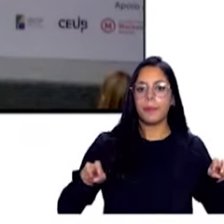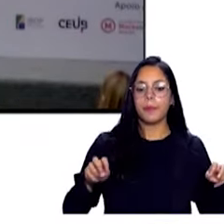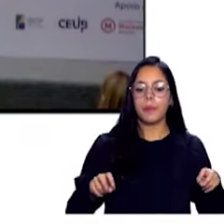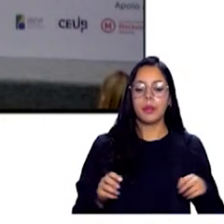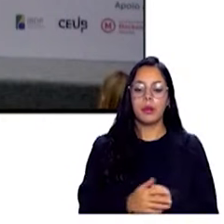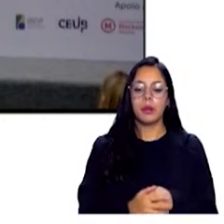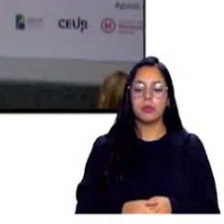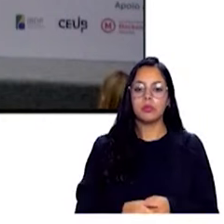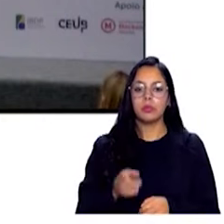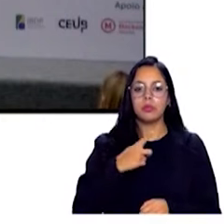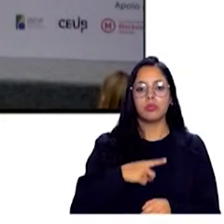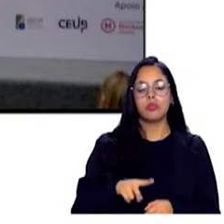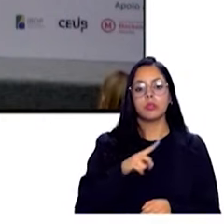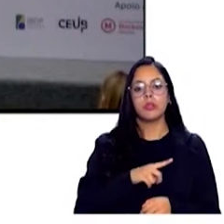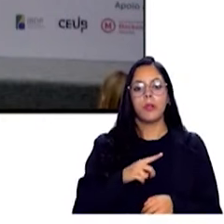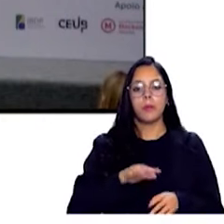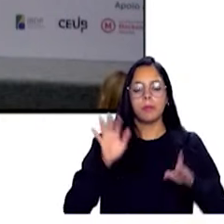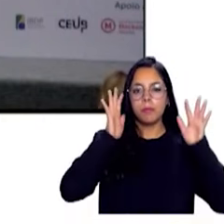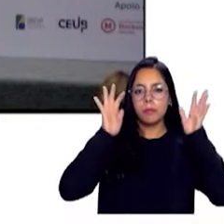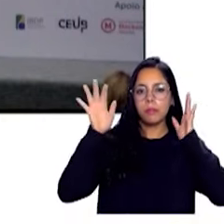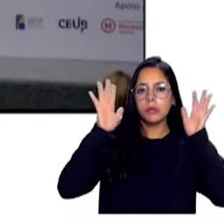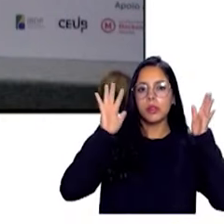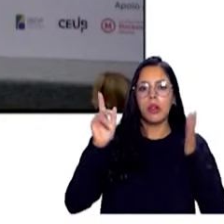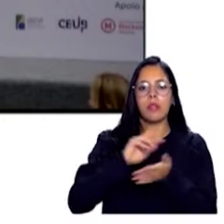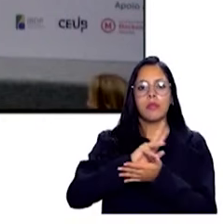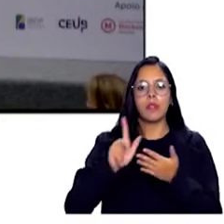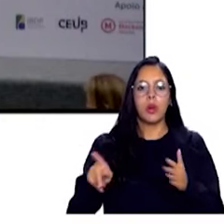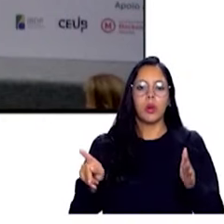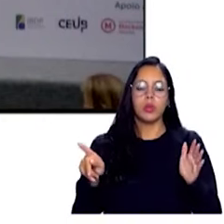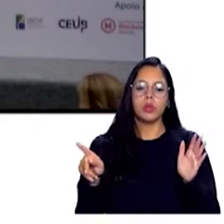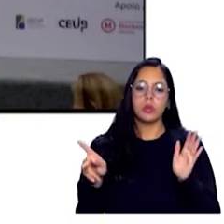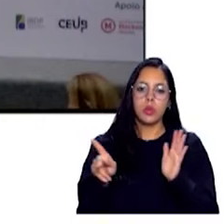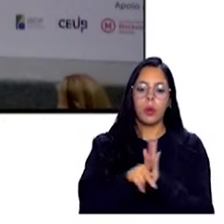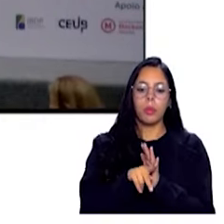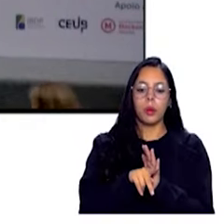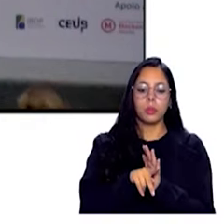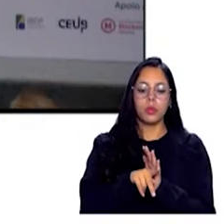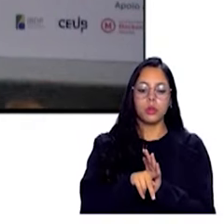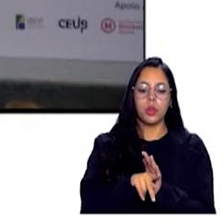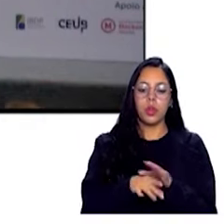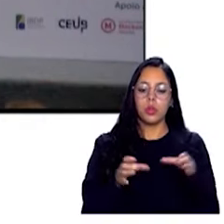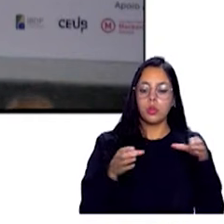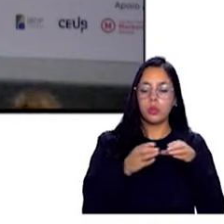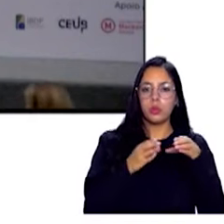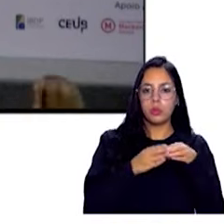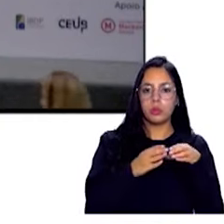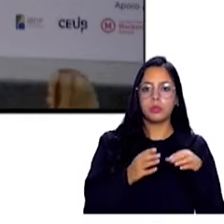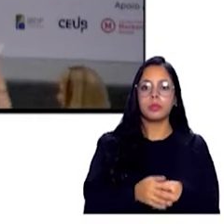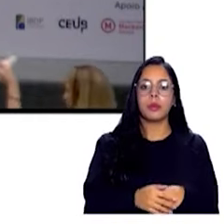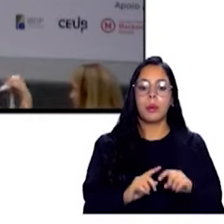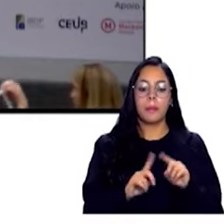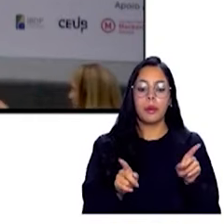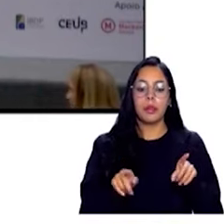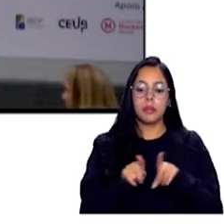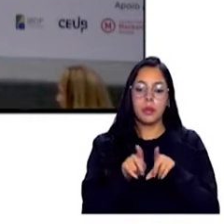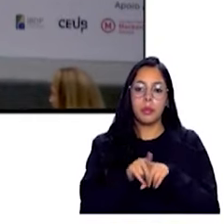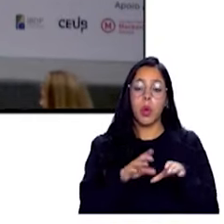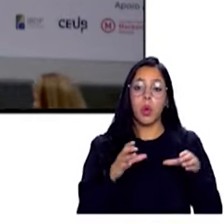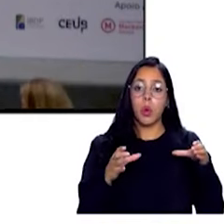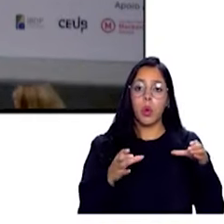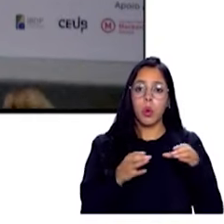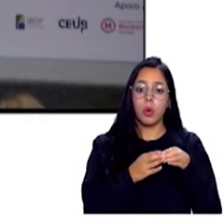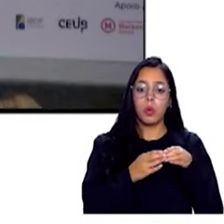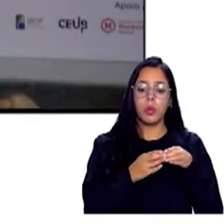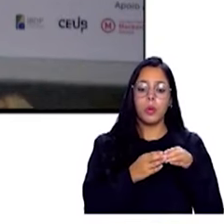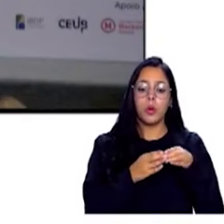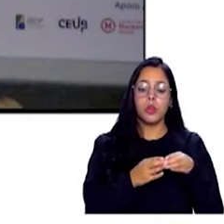visão diversa da academia e agora uma visão da academia juntado com a visão de